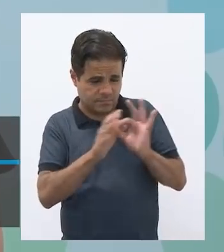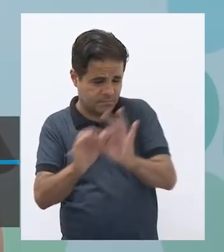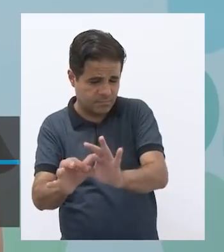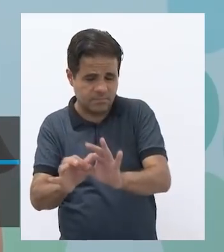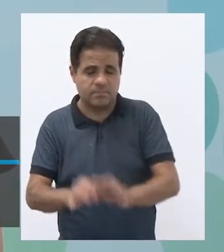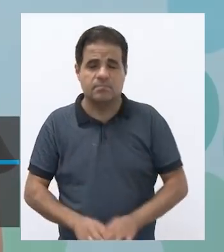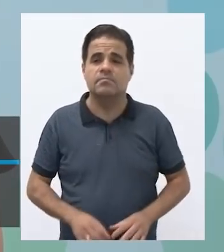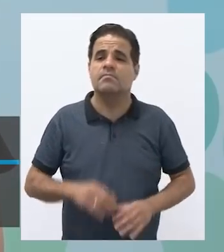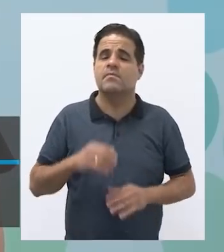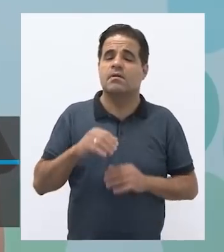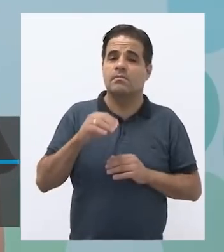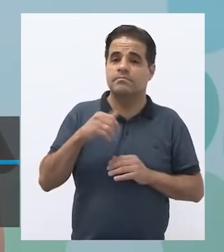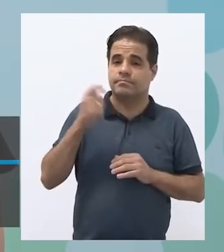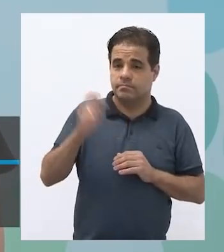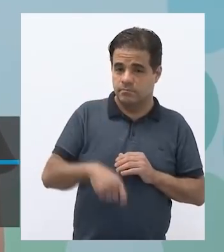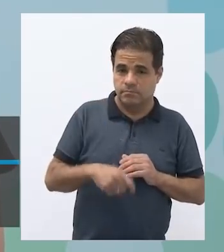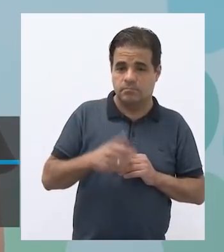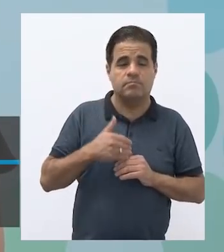o Carlos um pouco,